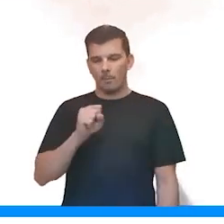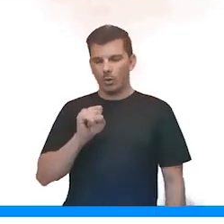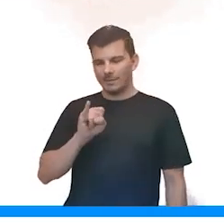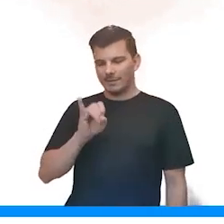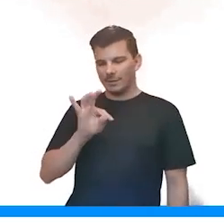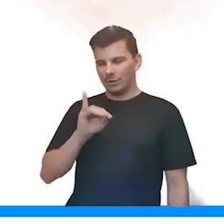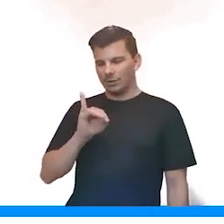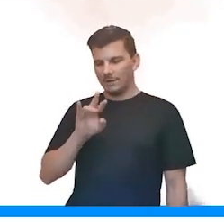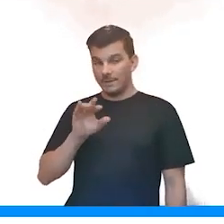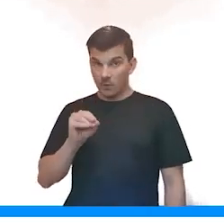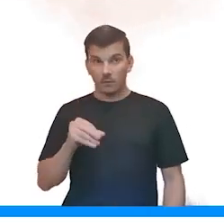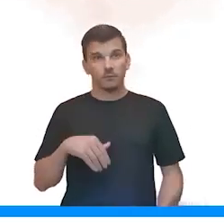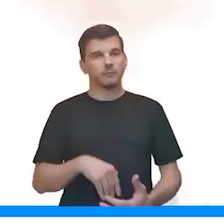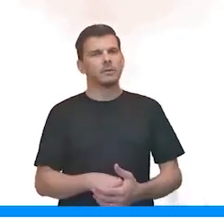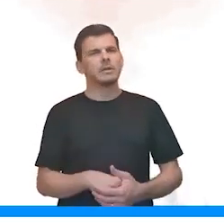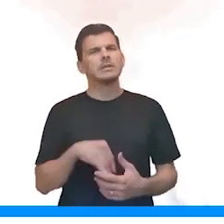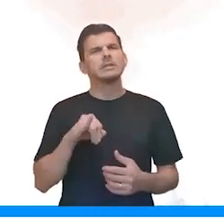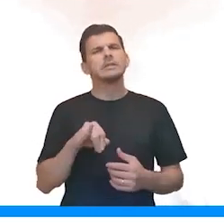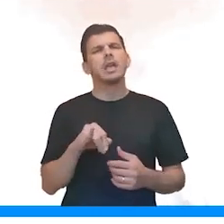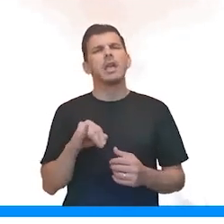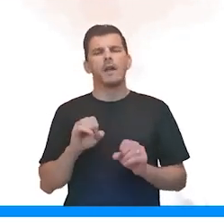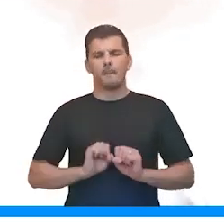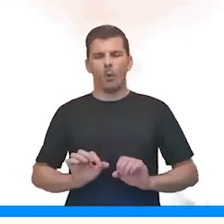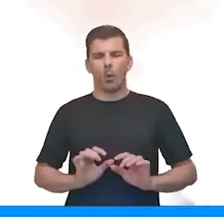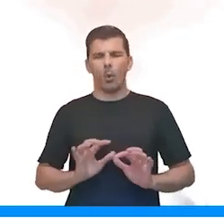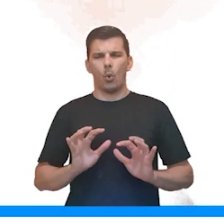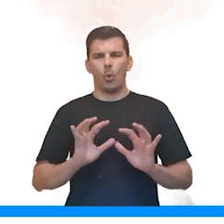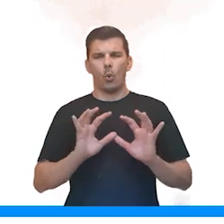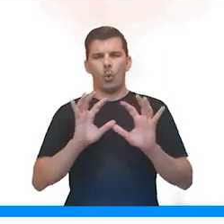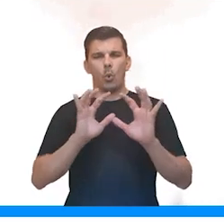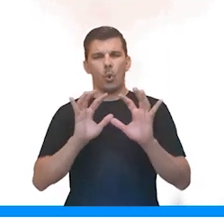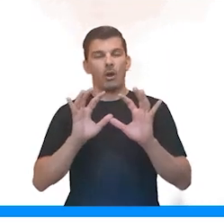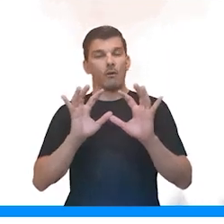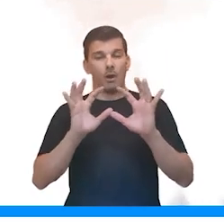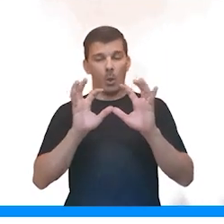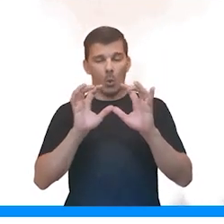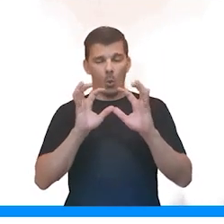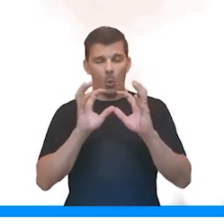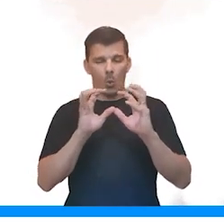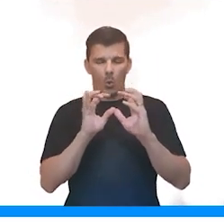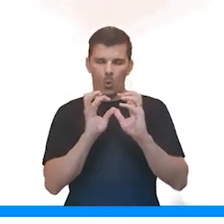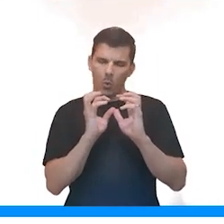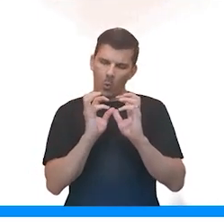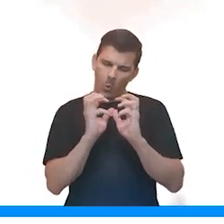falamos que o trabalho é positivo, ó, positivo. Agora, quando o gás